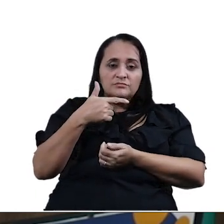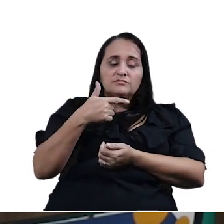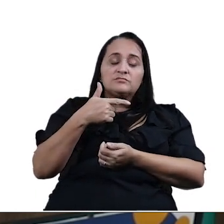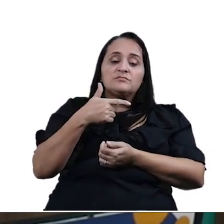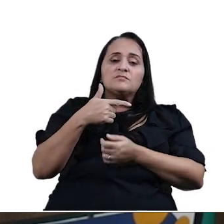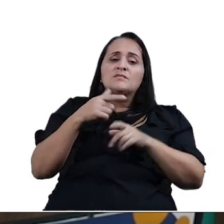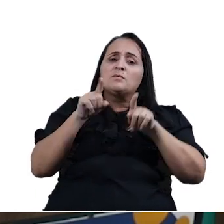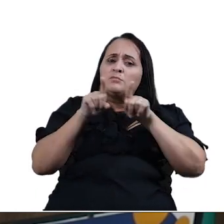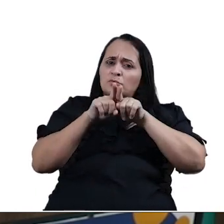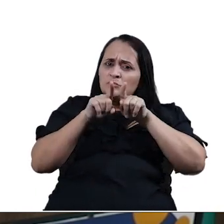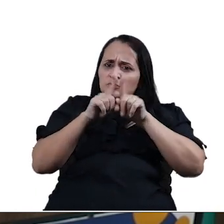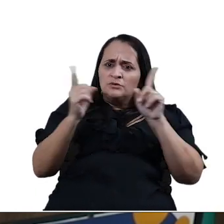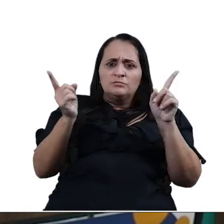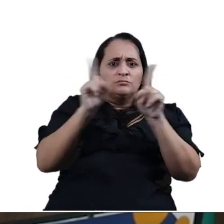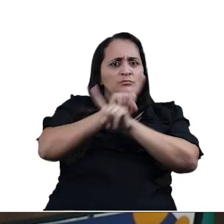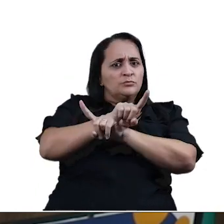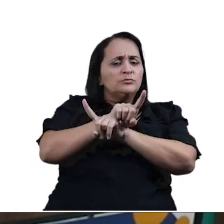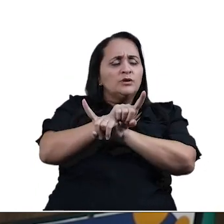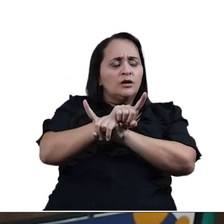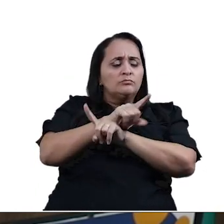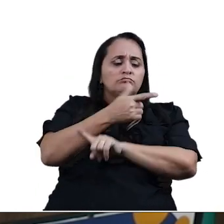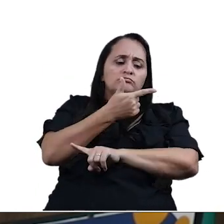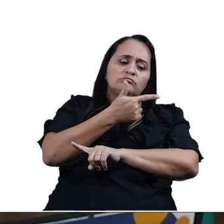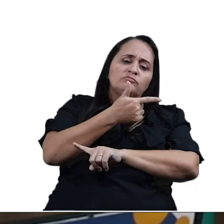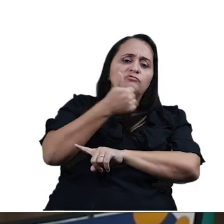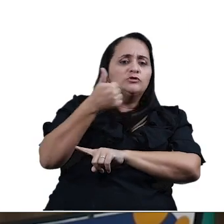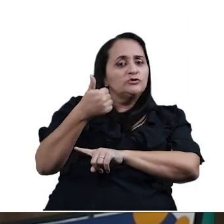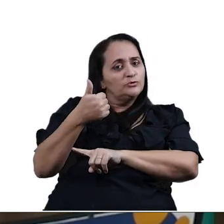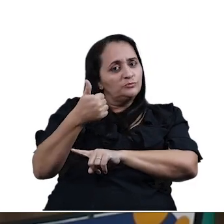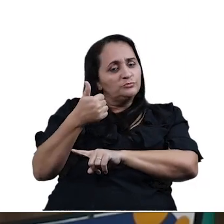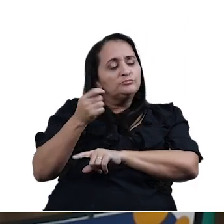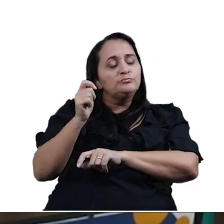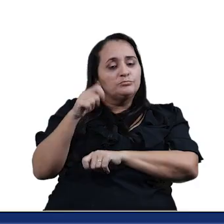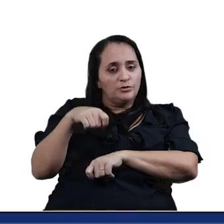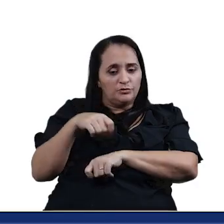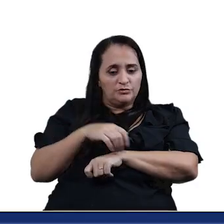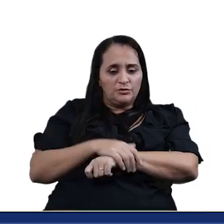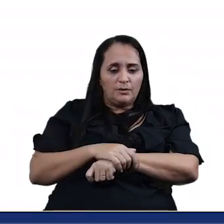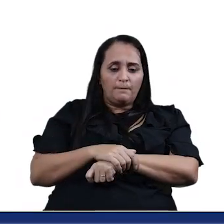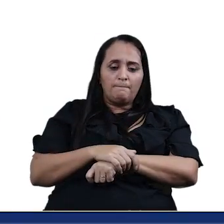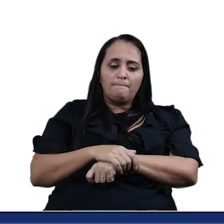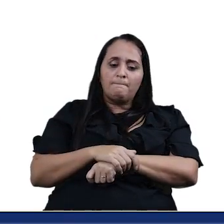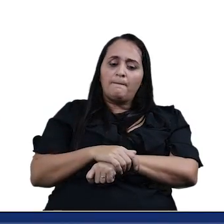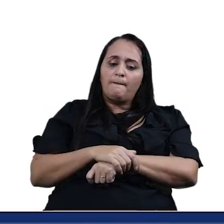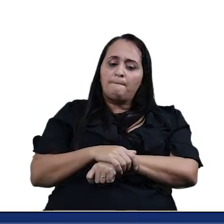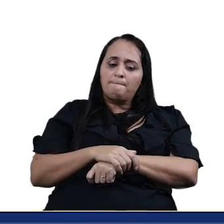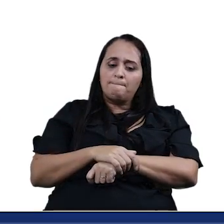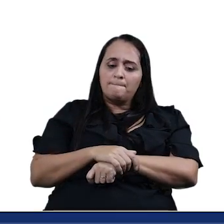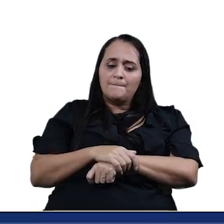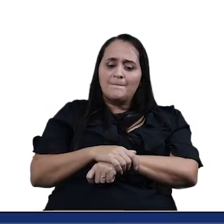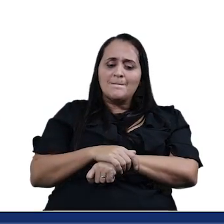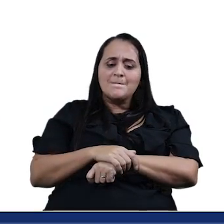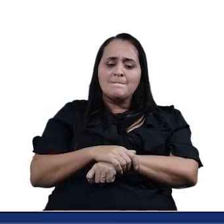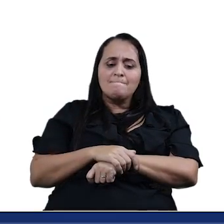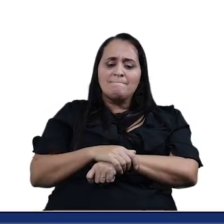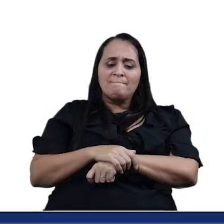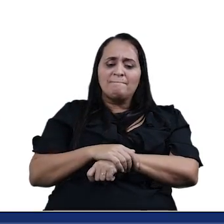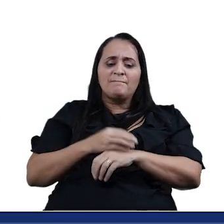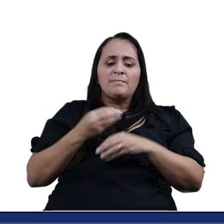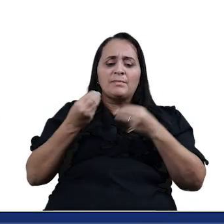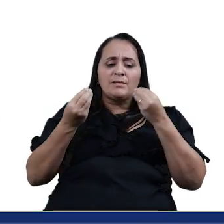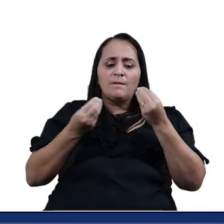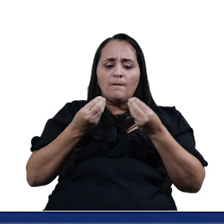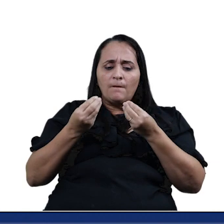poderia se transformar em 21 só trocando a posição dos números. Né? Agora também da mesma forma a